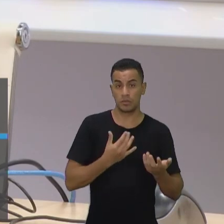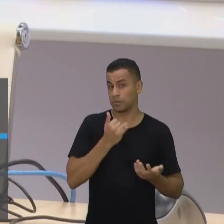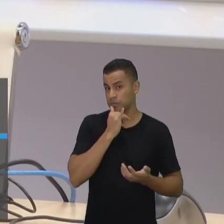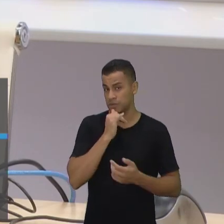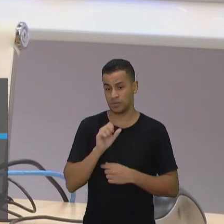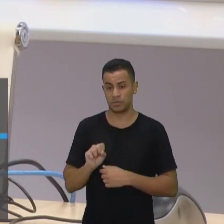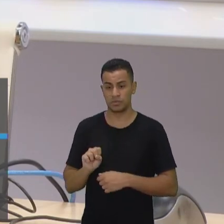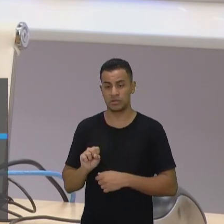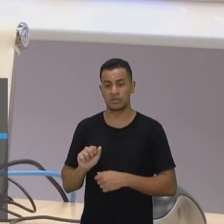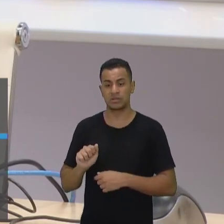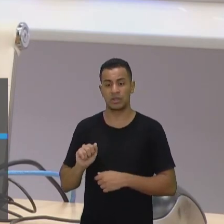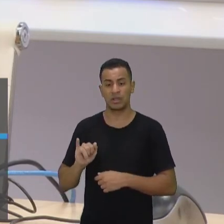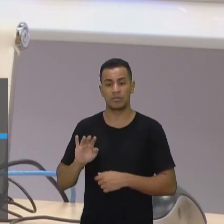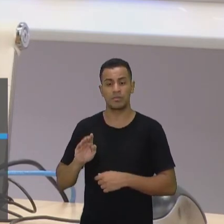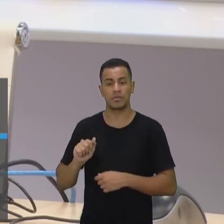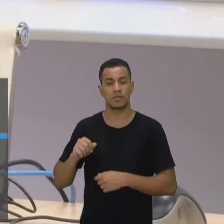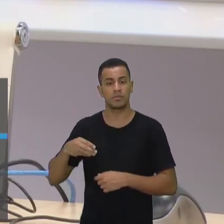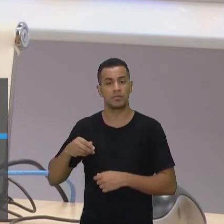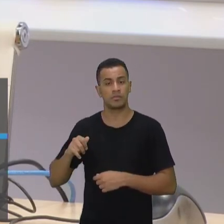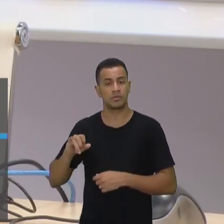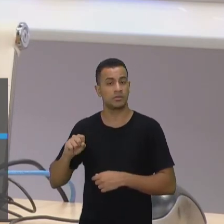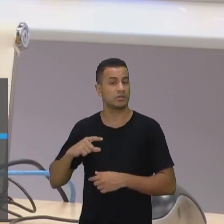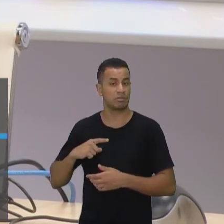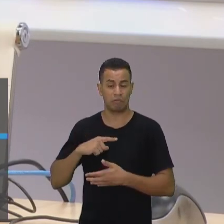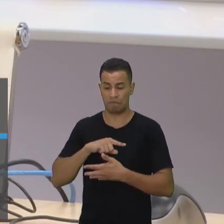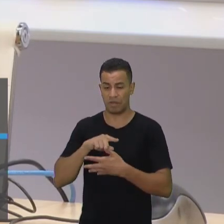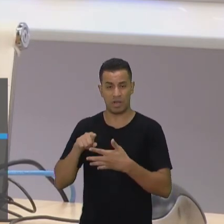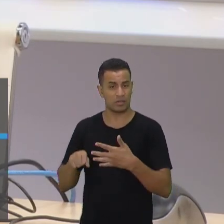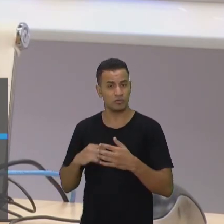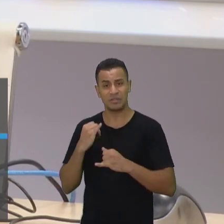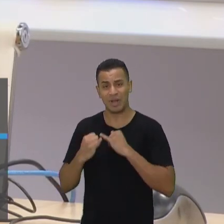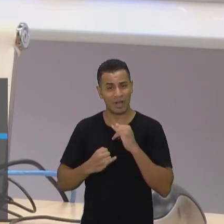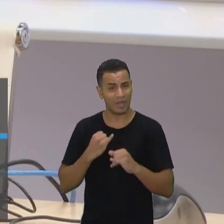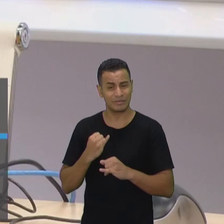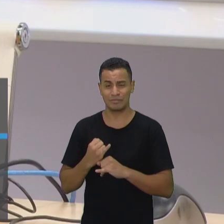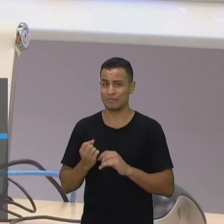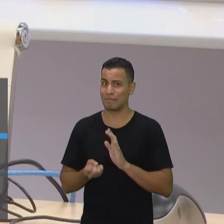sites, vários vídeos que também podem se tornar